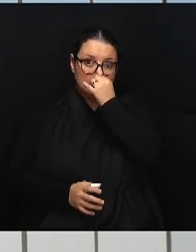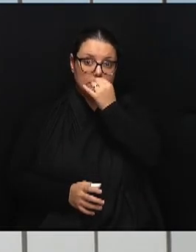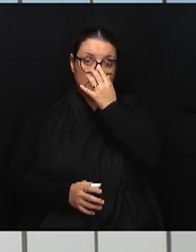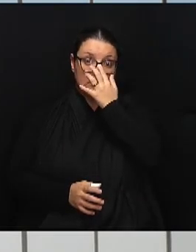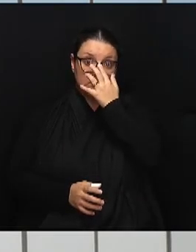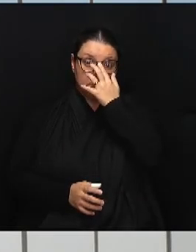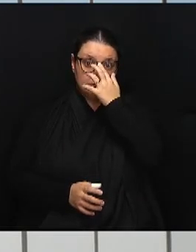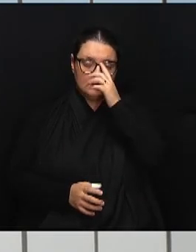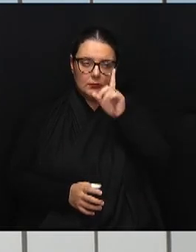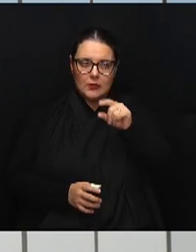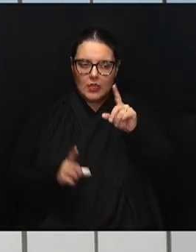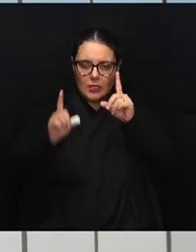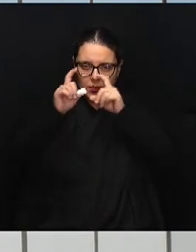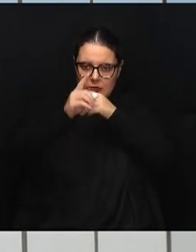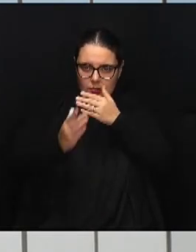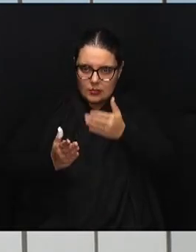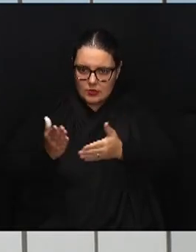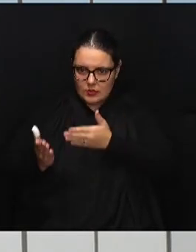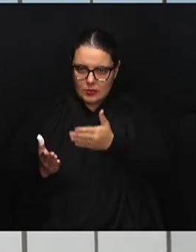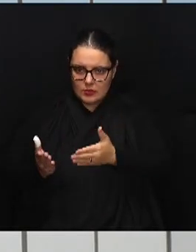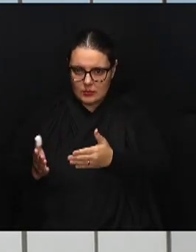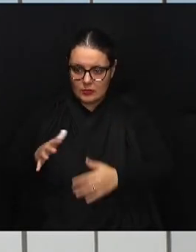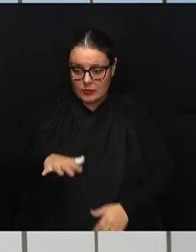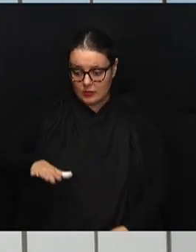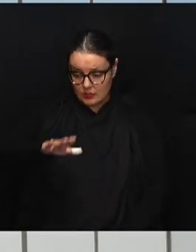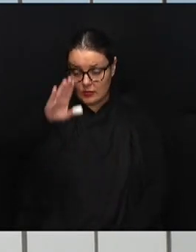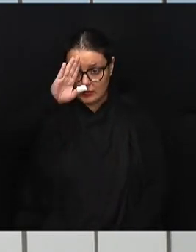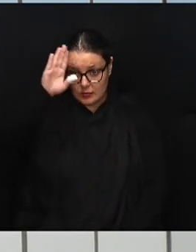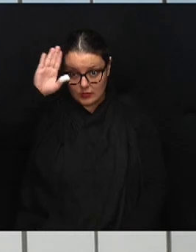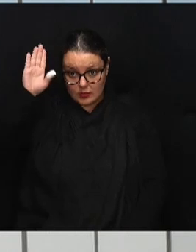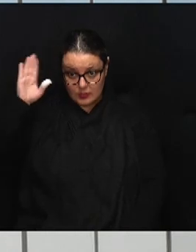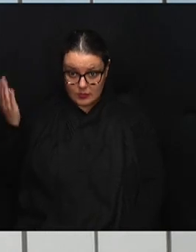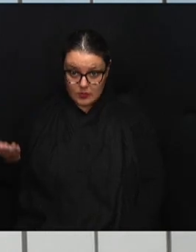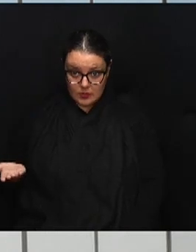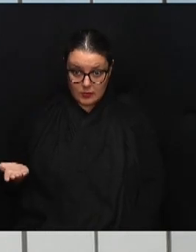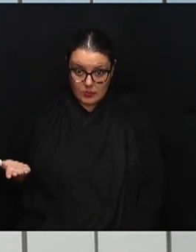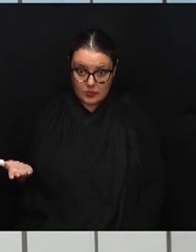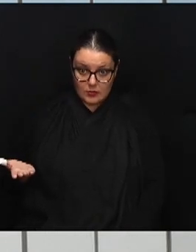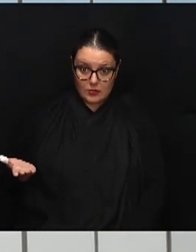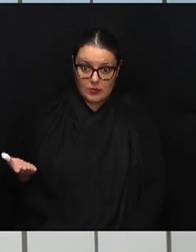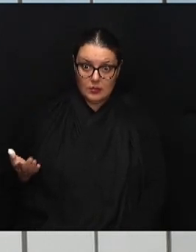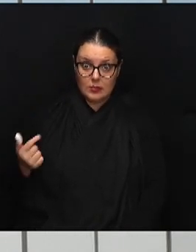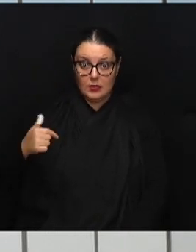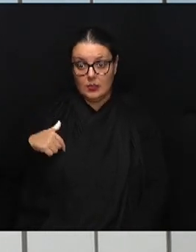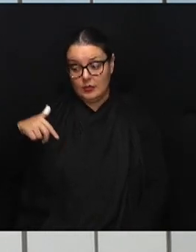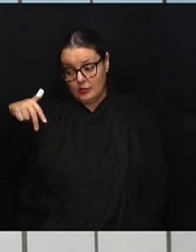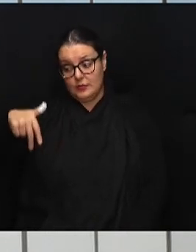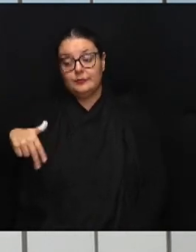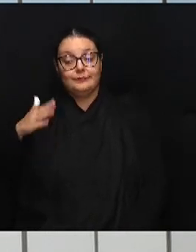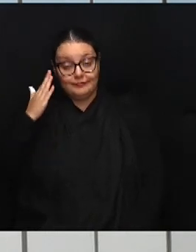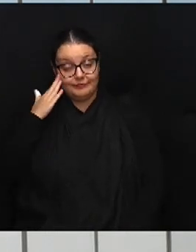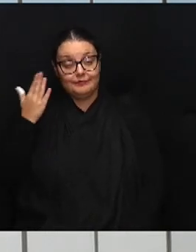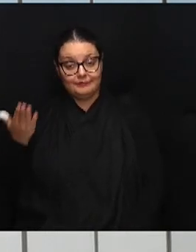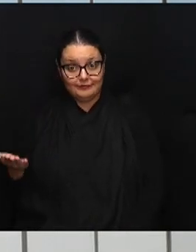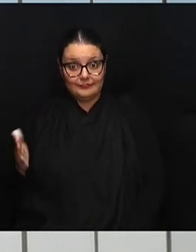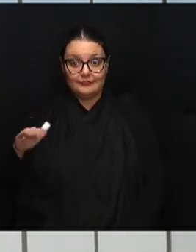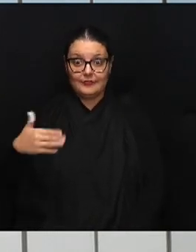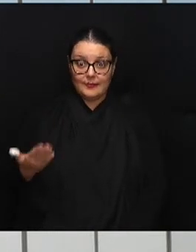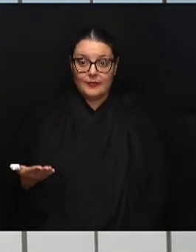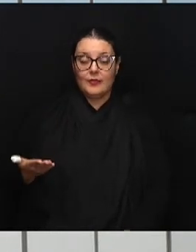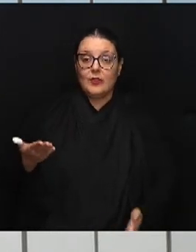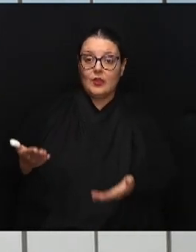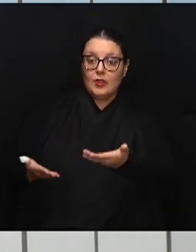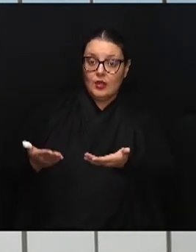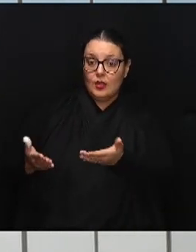muito difícil você lidar com o mundo acadêmico, né? Eu, estando na academia, sei muito bem disso. Quando você trata